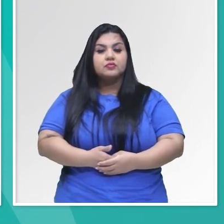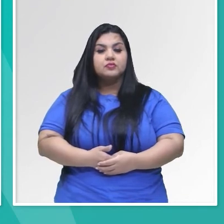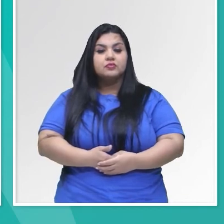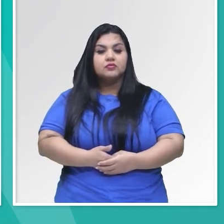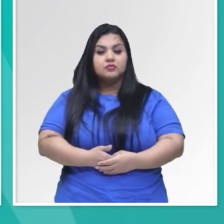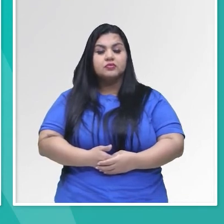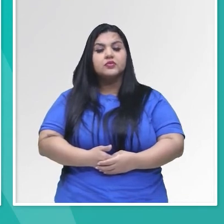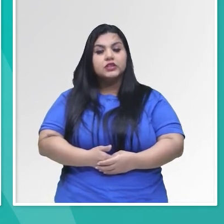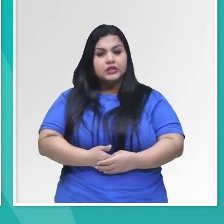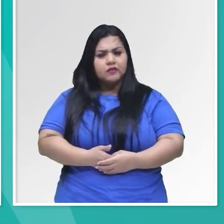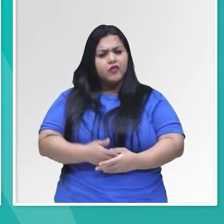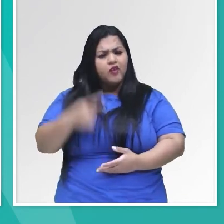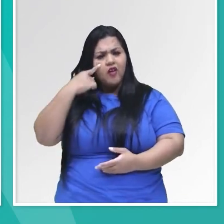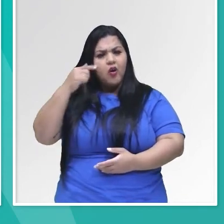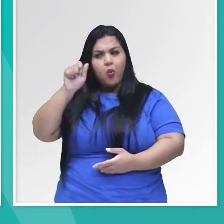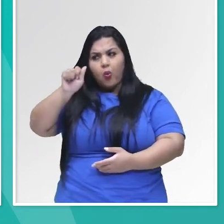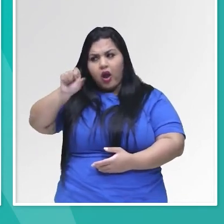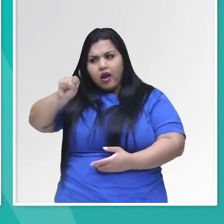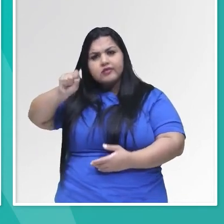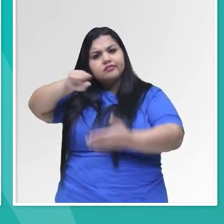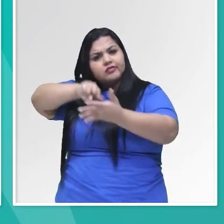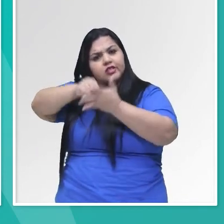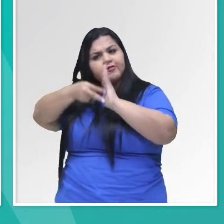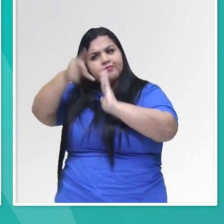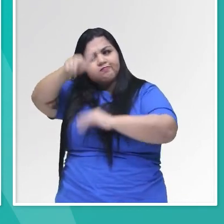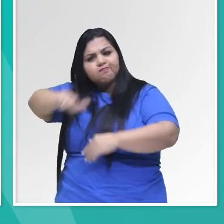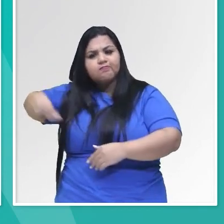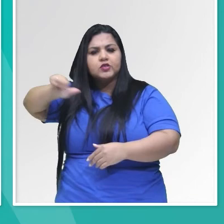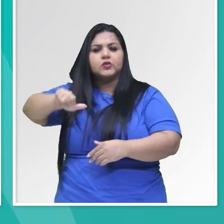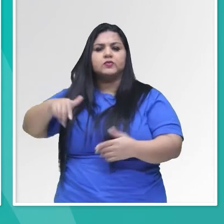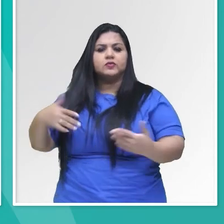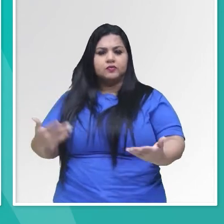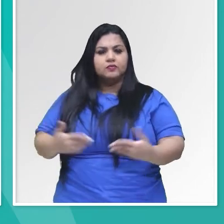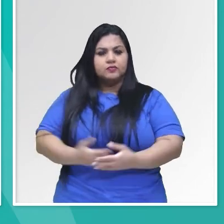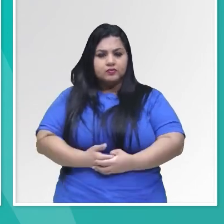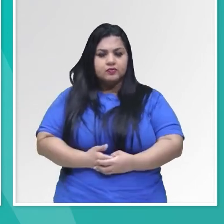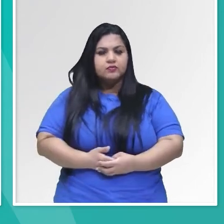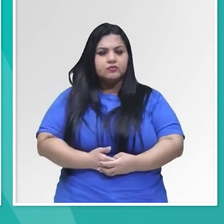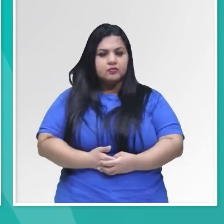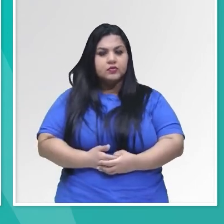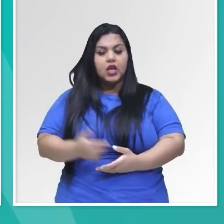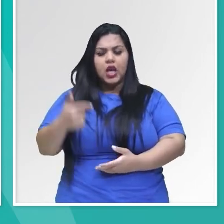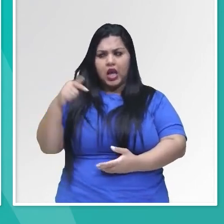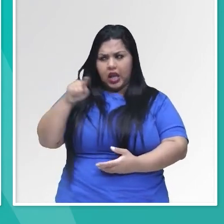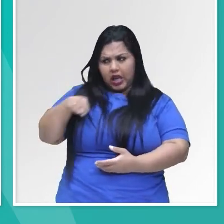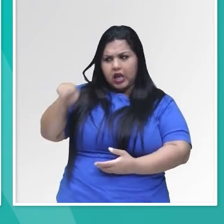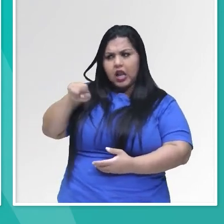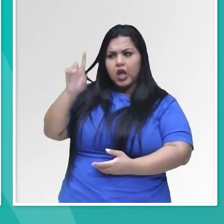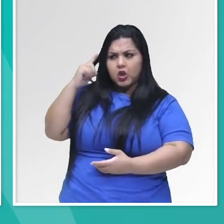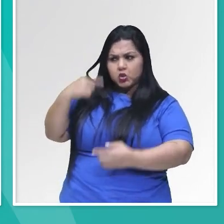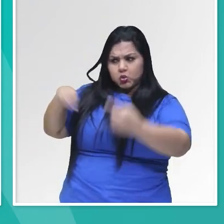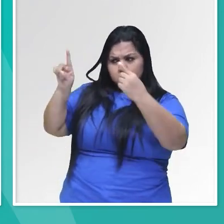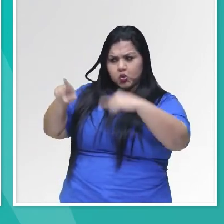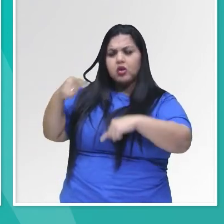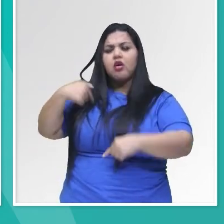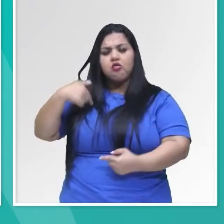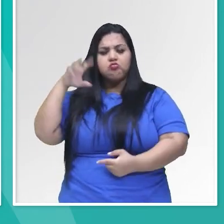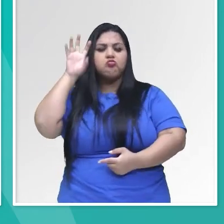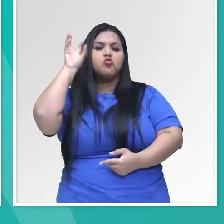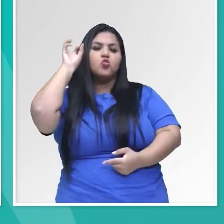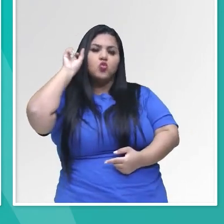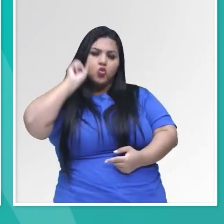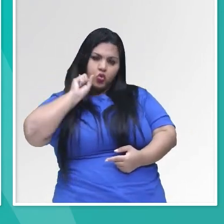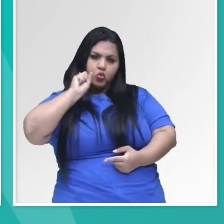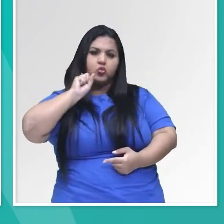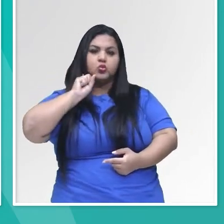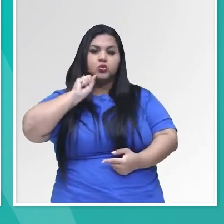olha. Aquelas músicas, ouço-as. Eu quis repetir o objeto